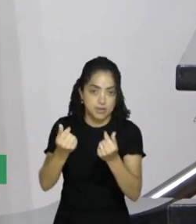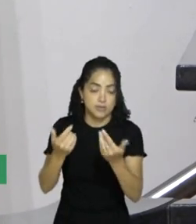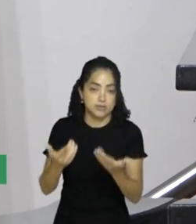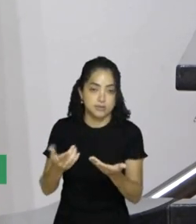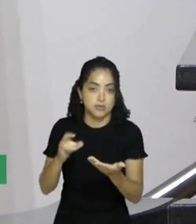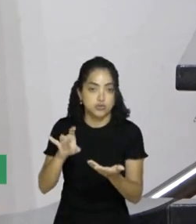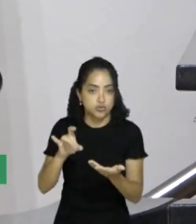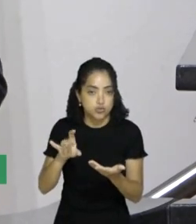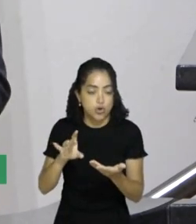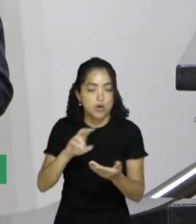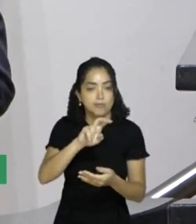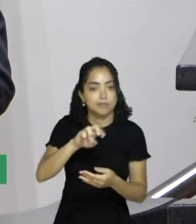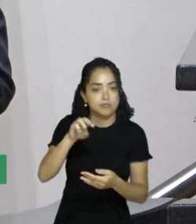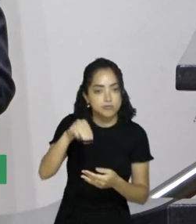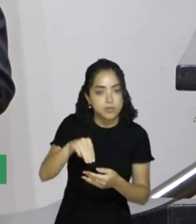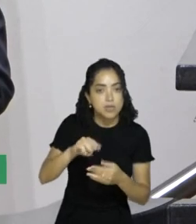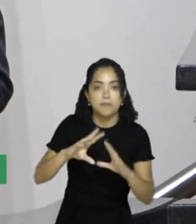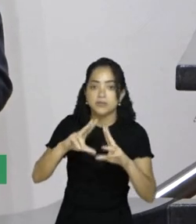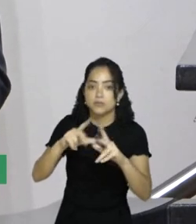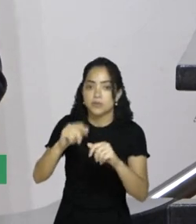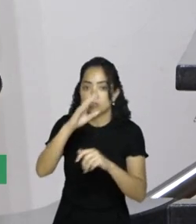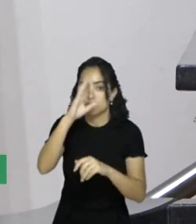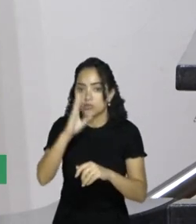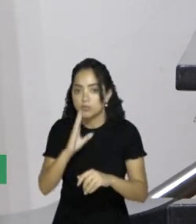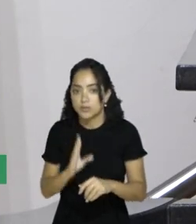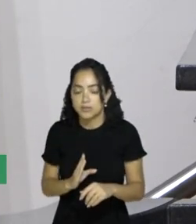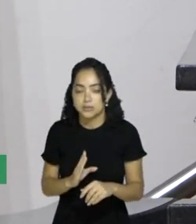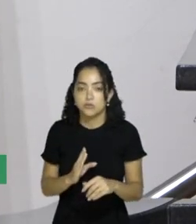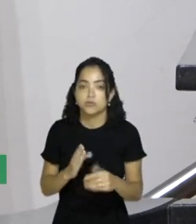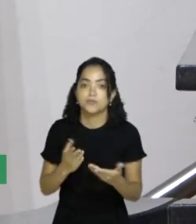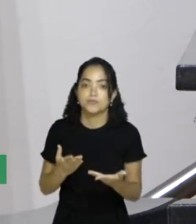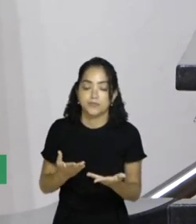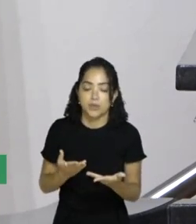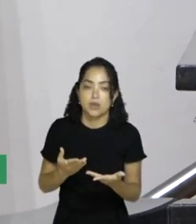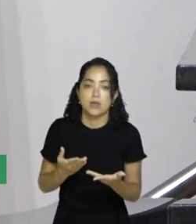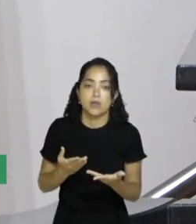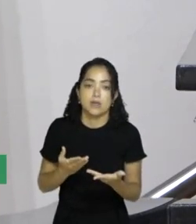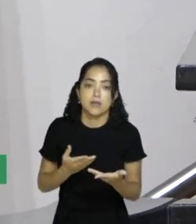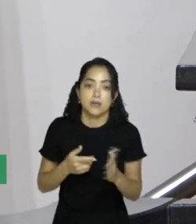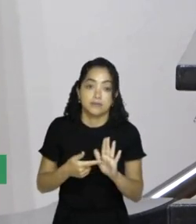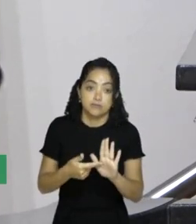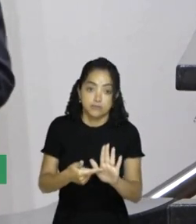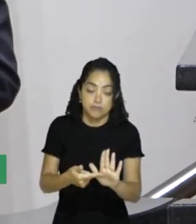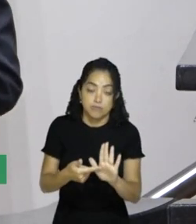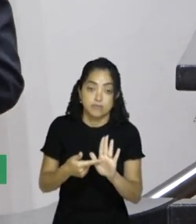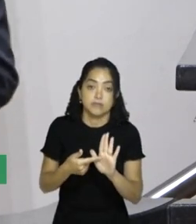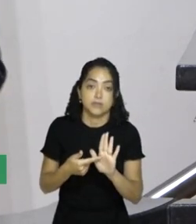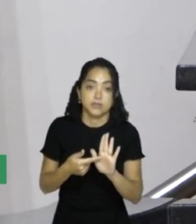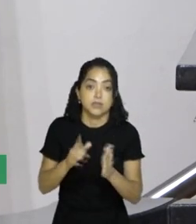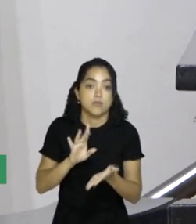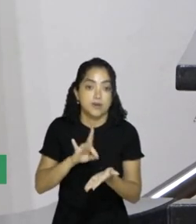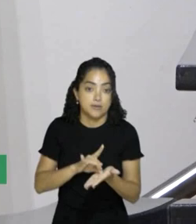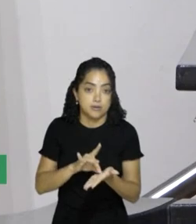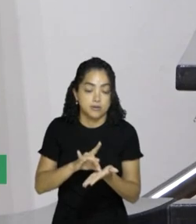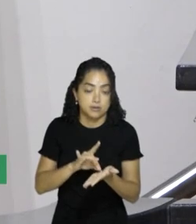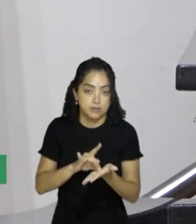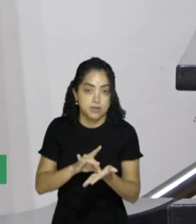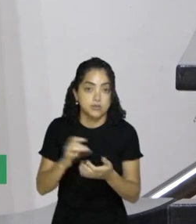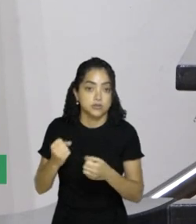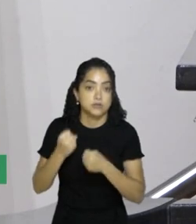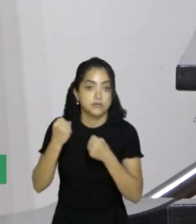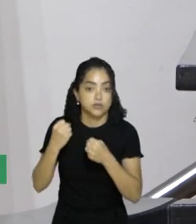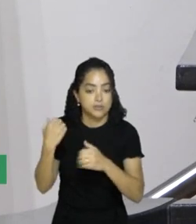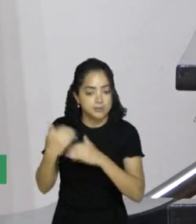xaximar como para o Estado de Santa Catarina para o Brasil enfim o Agro daí é uma é uma realidade que a gente tem que fortalecer ainda